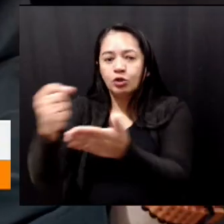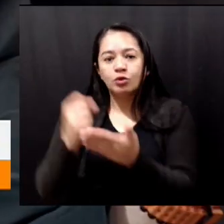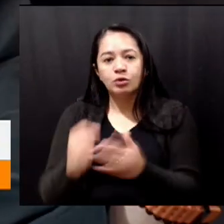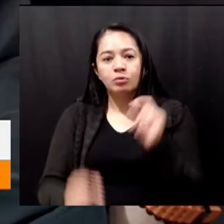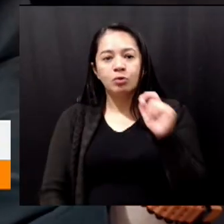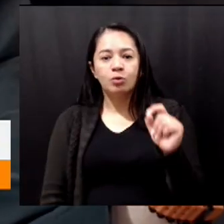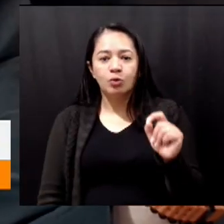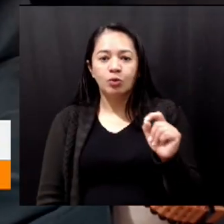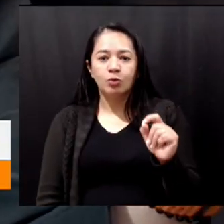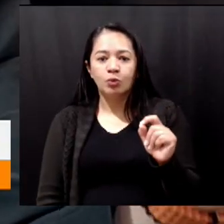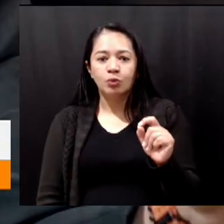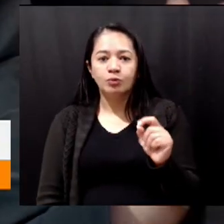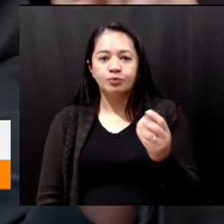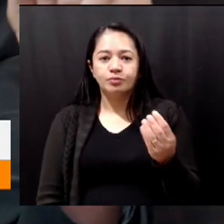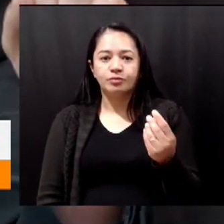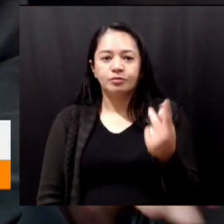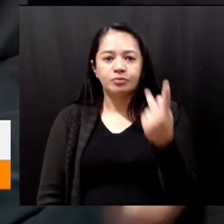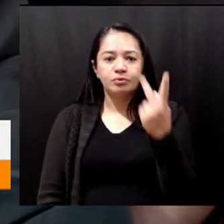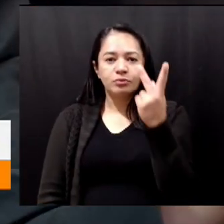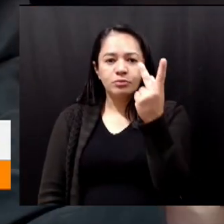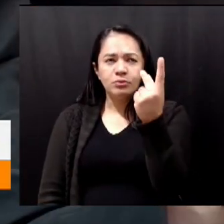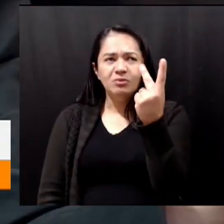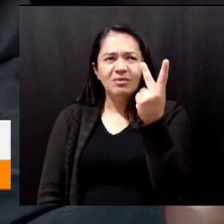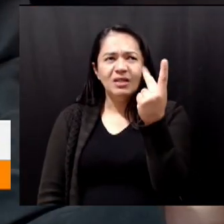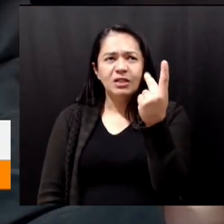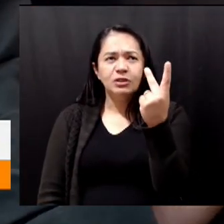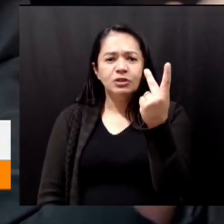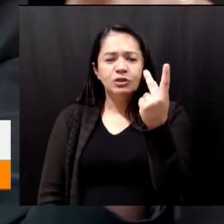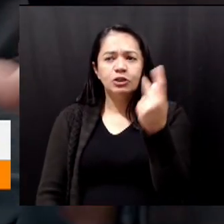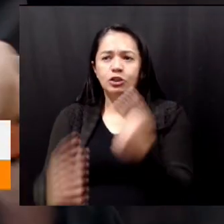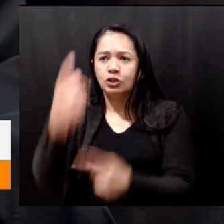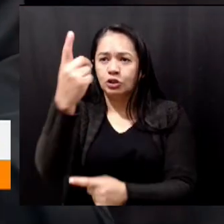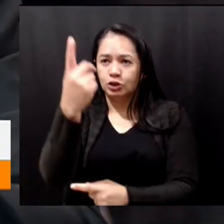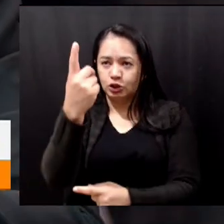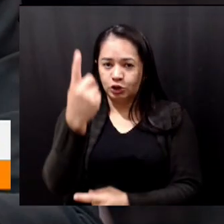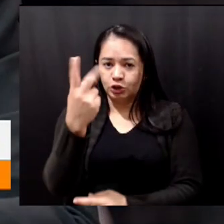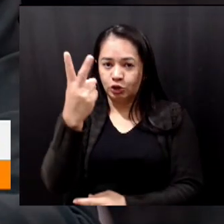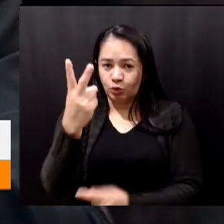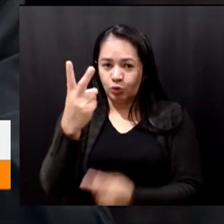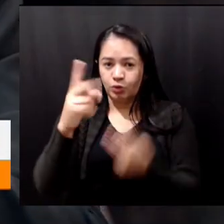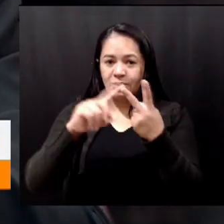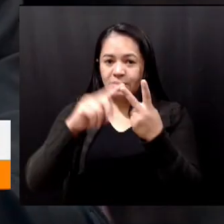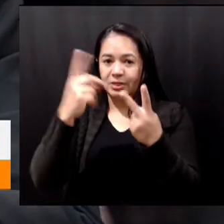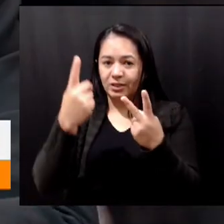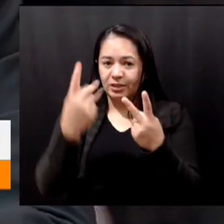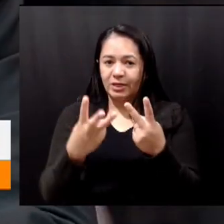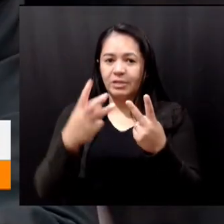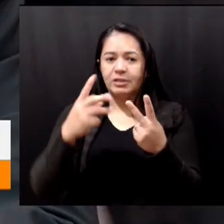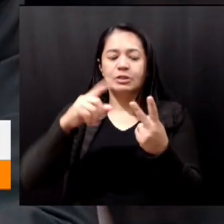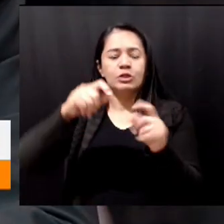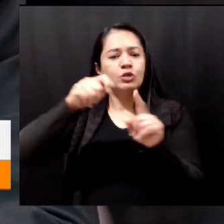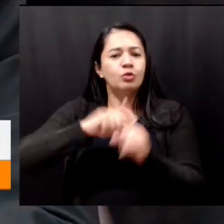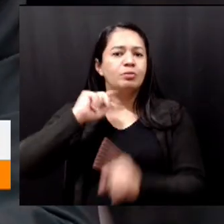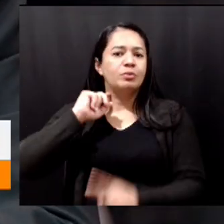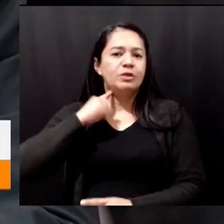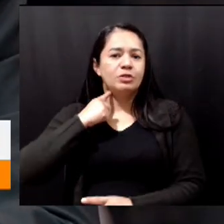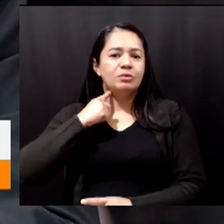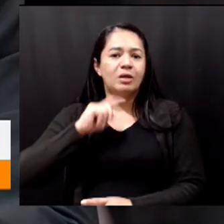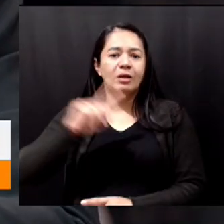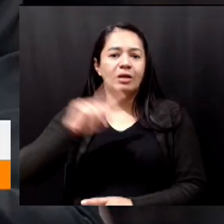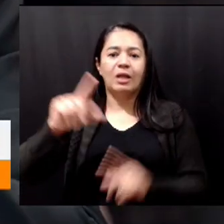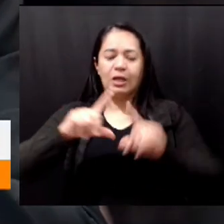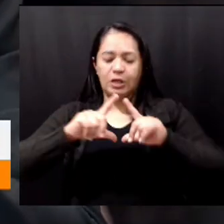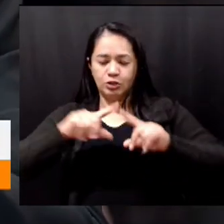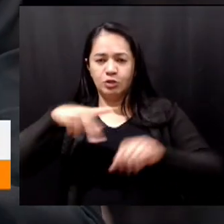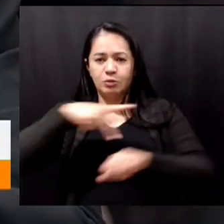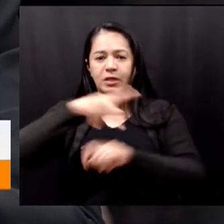12 e 13 de maio, trouxemos aquela delegação do pessoal de Singapura, Japão e Israel para